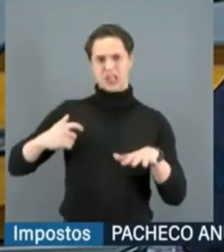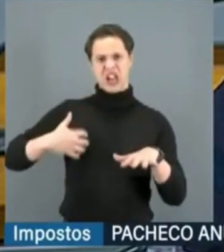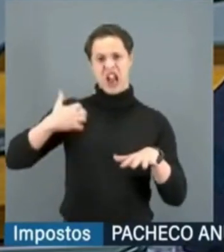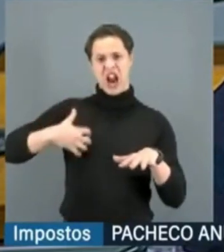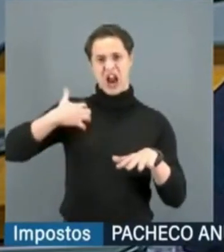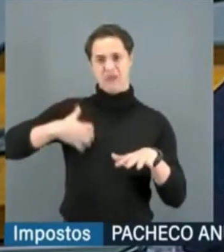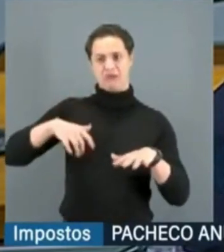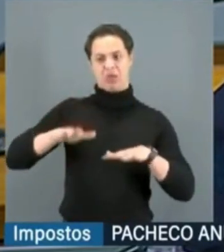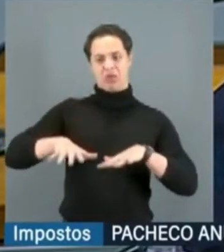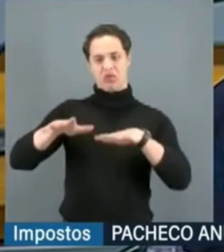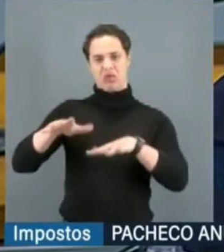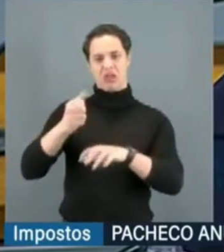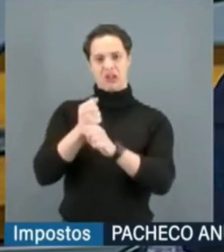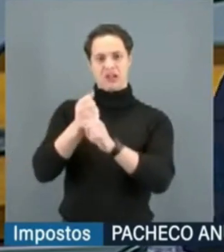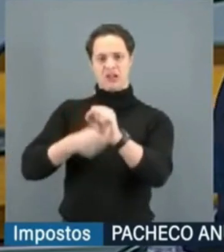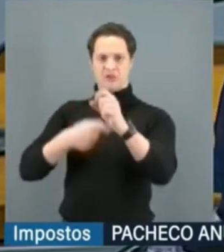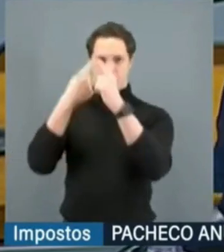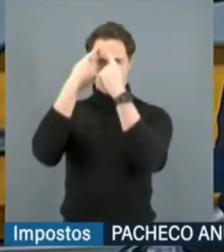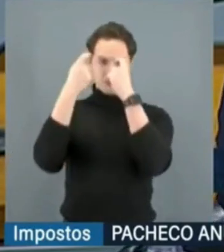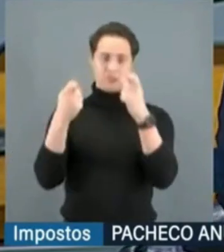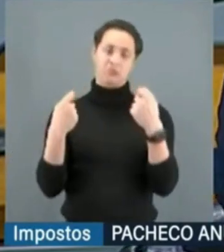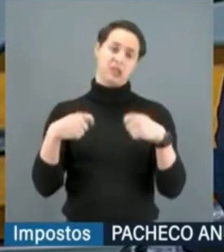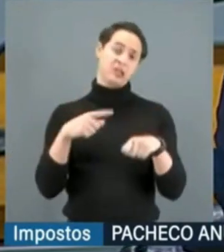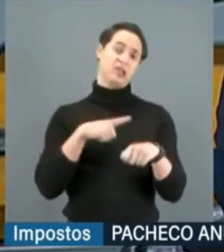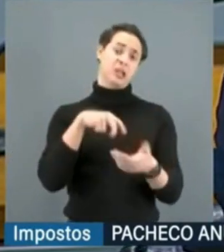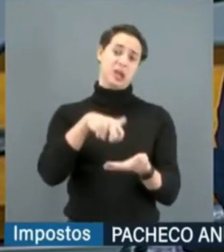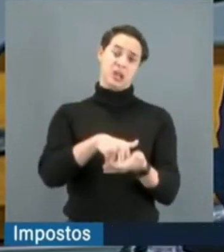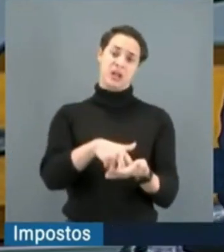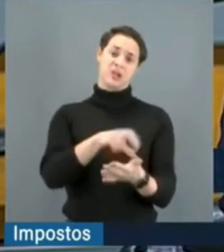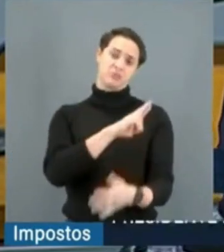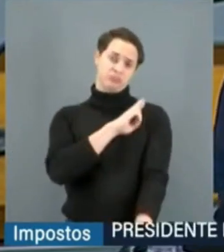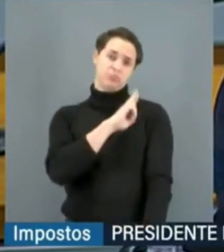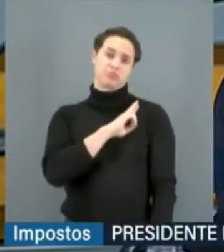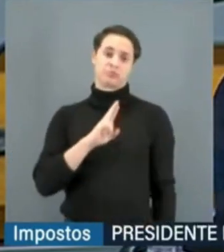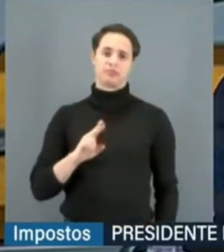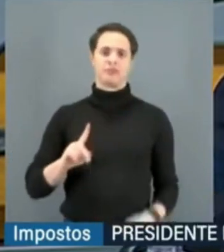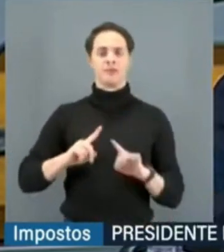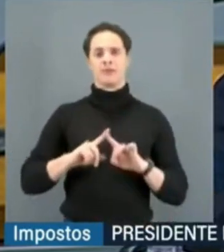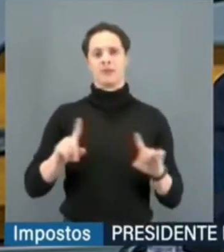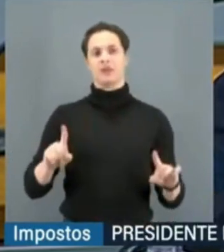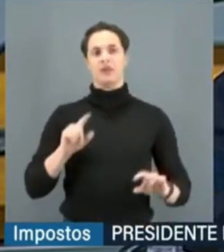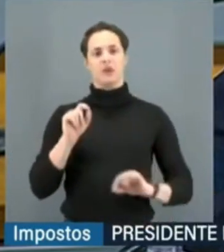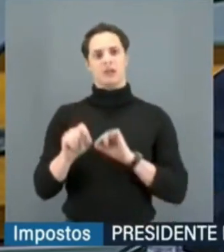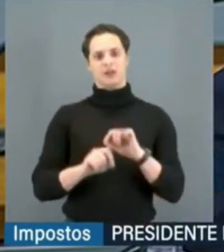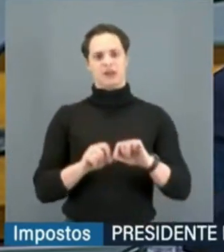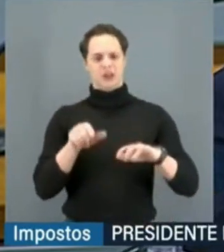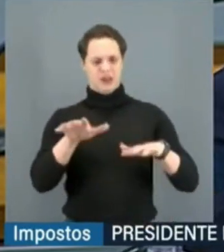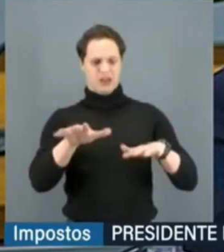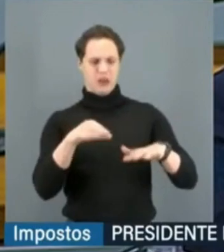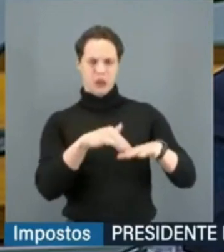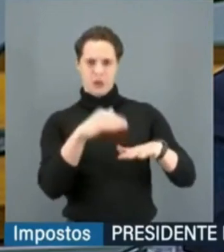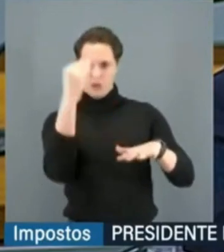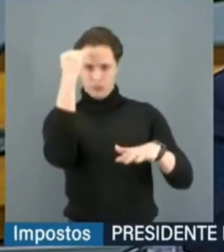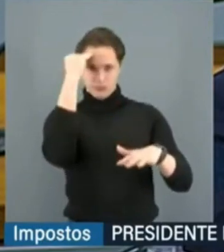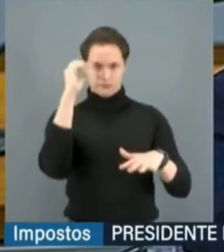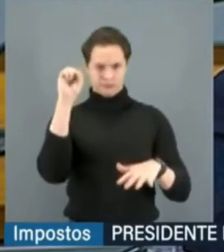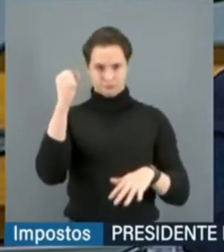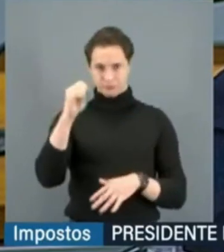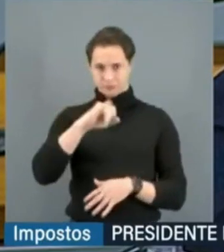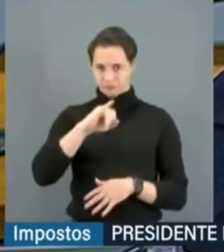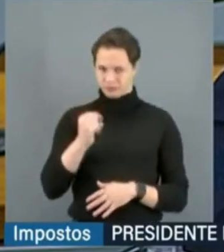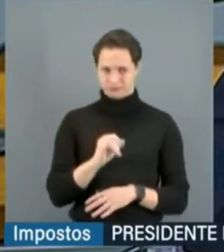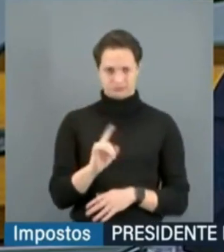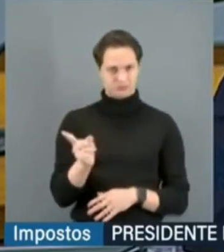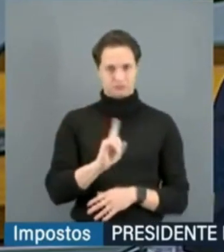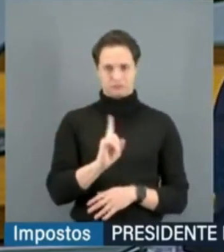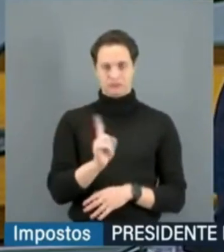atos de depredação e violência têm que ser responsabilizados. Mas não cabe responsabilizá-los por 8 de janeiro. O que a gente